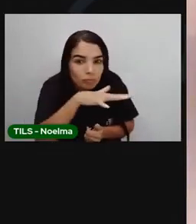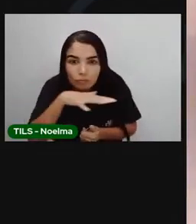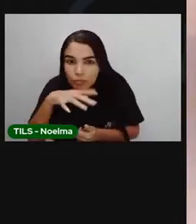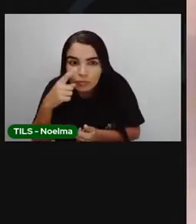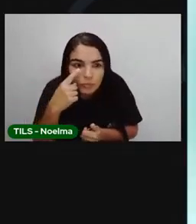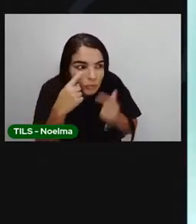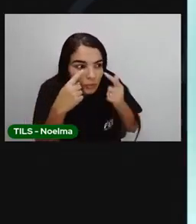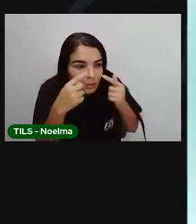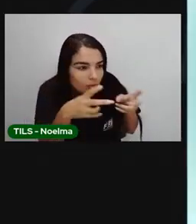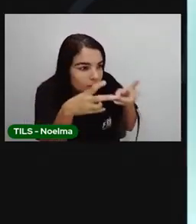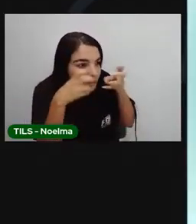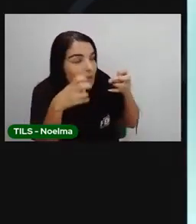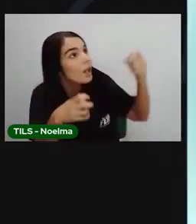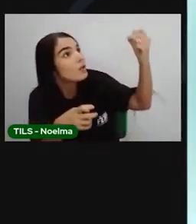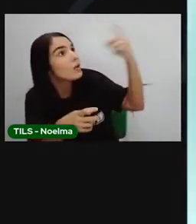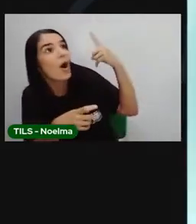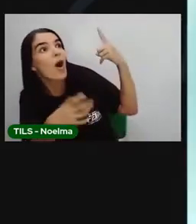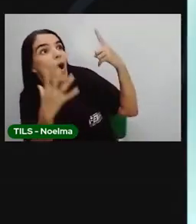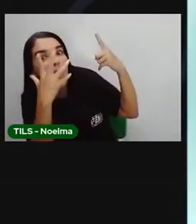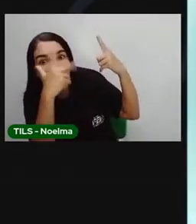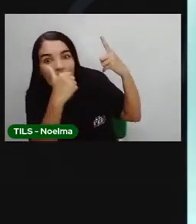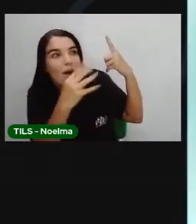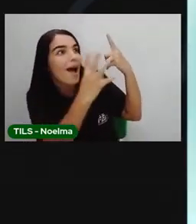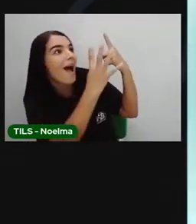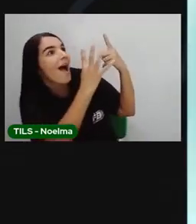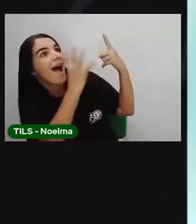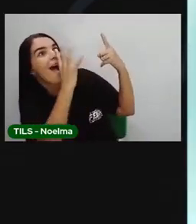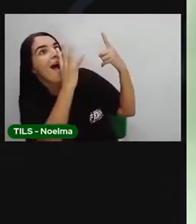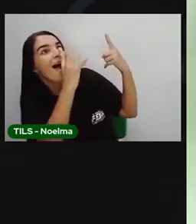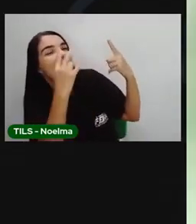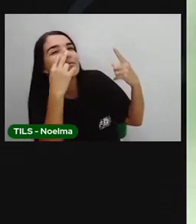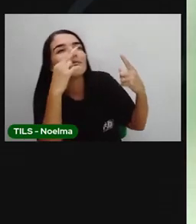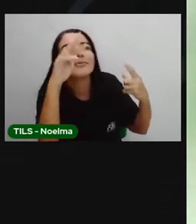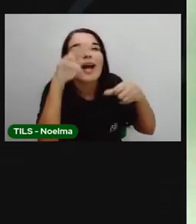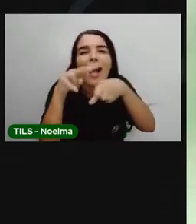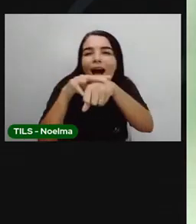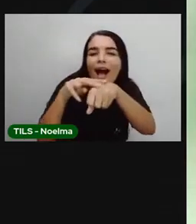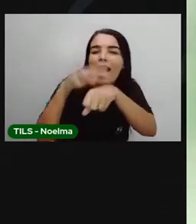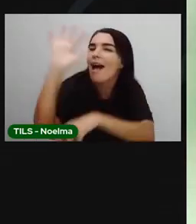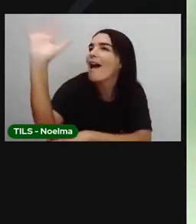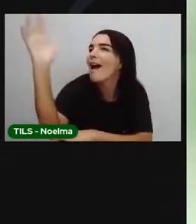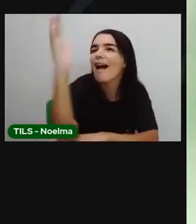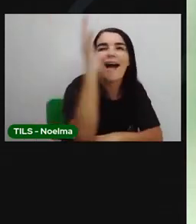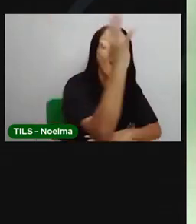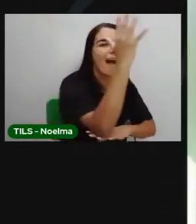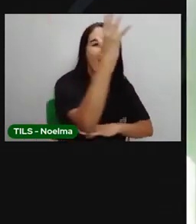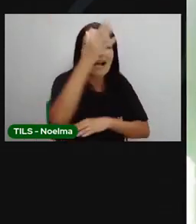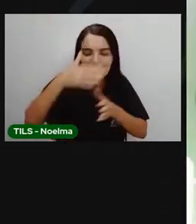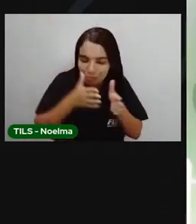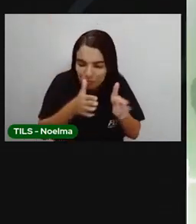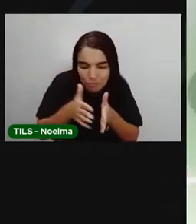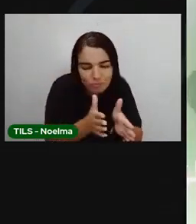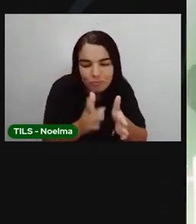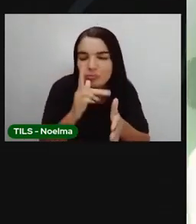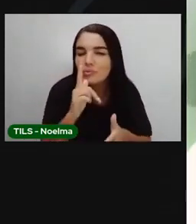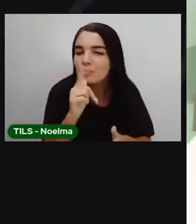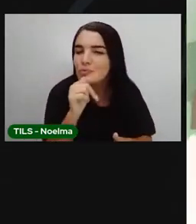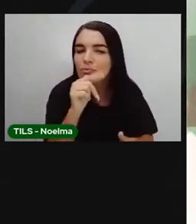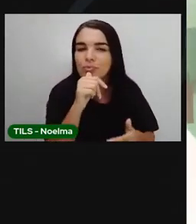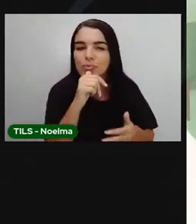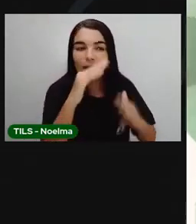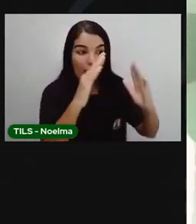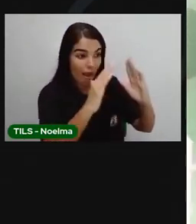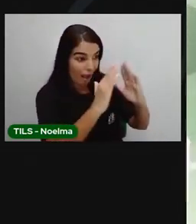Admirou a luz do sol, o verdor das árvores, a correnteza dos ribeirões, a habitação dos